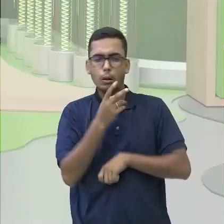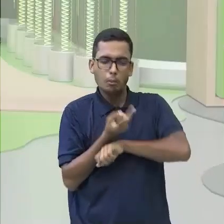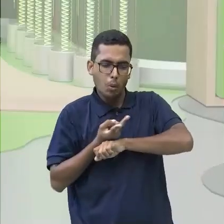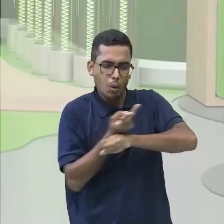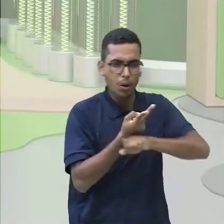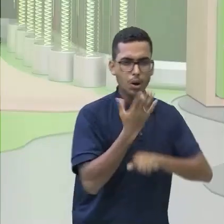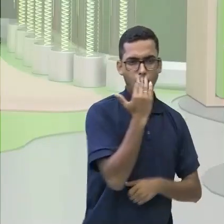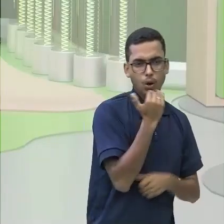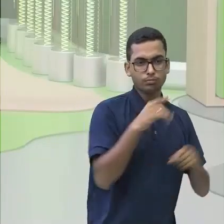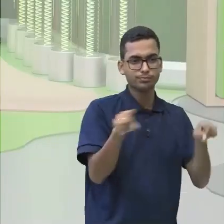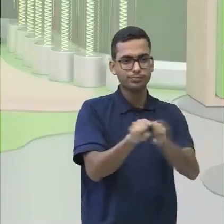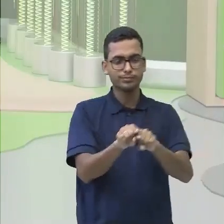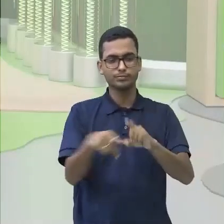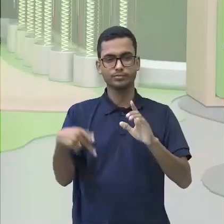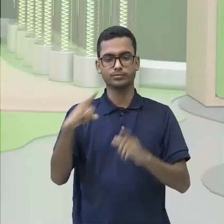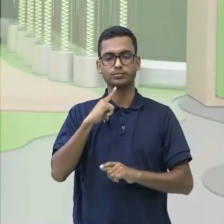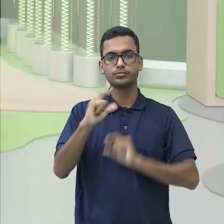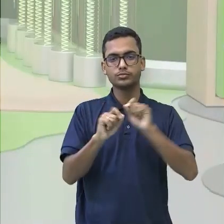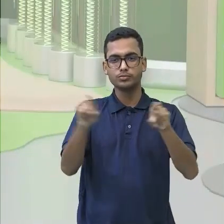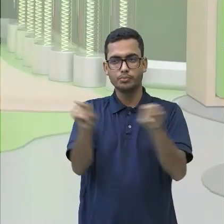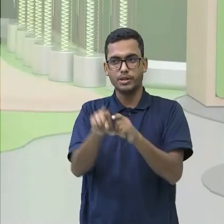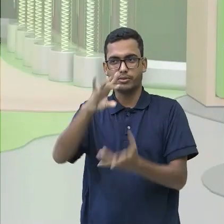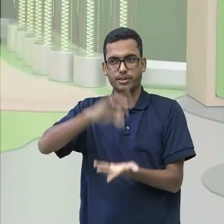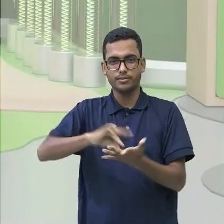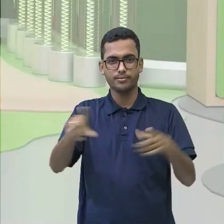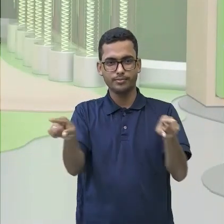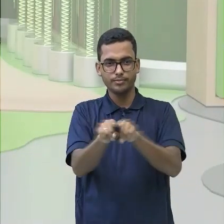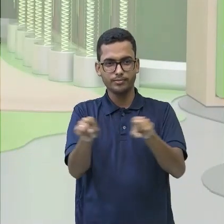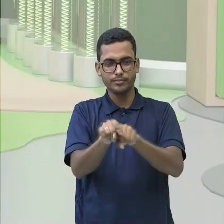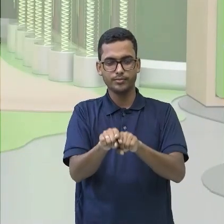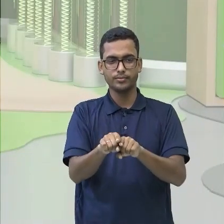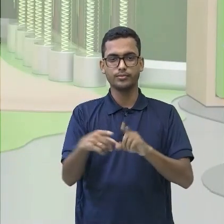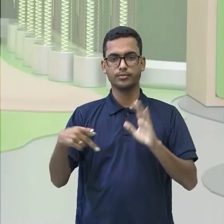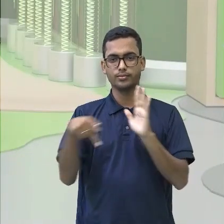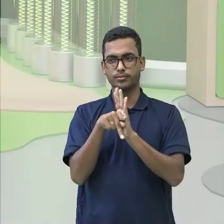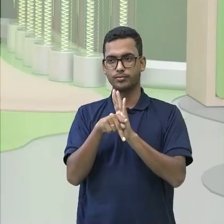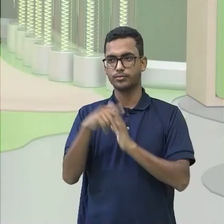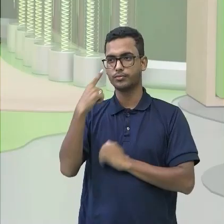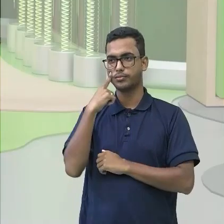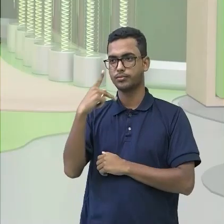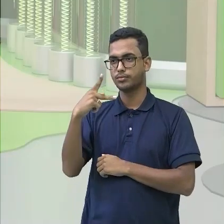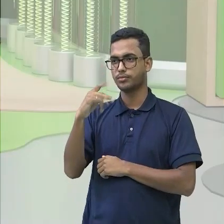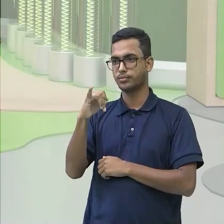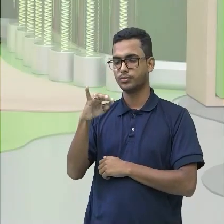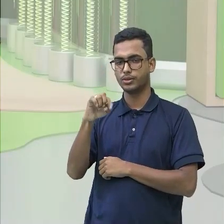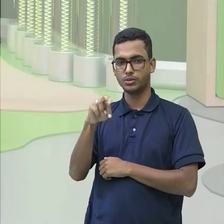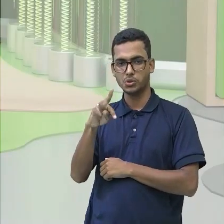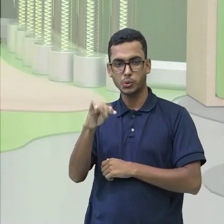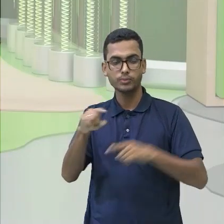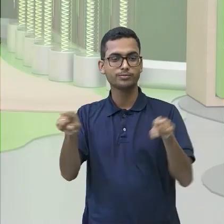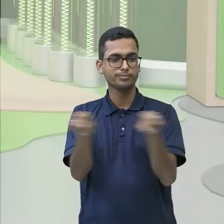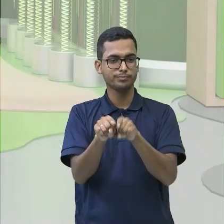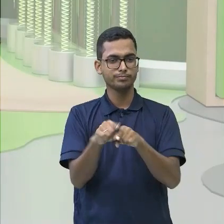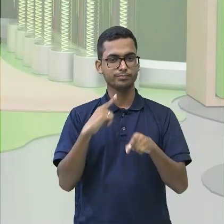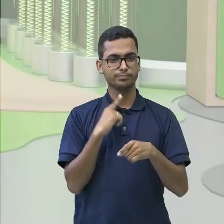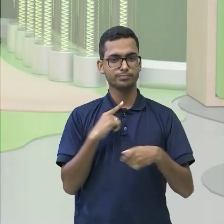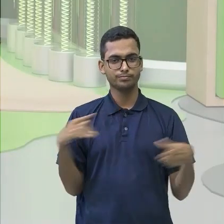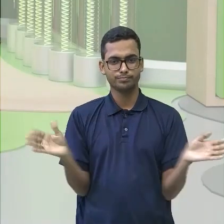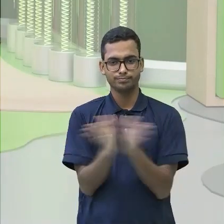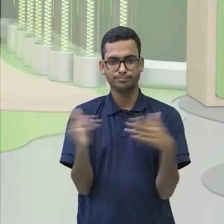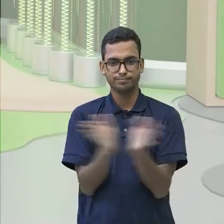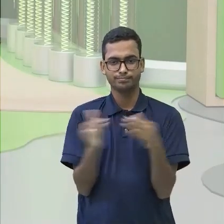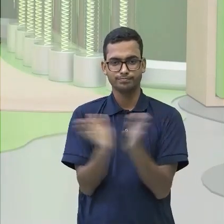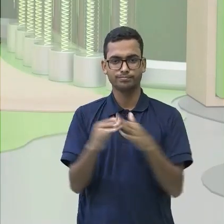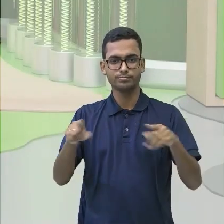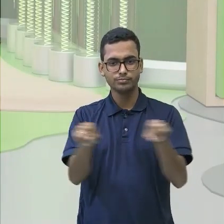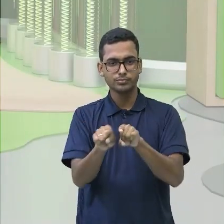presença de pinguins, tá? Então dá para diferenciar, né? A presença de focas, de elefantes marinhos. Nos dois ambientes